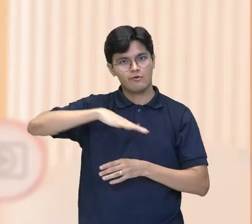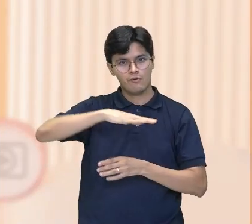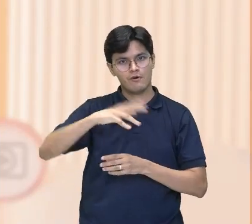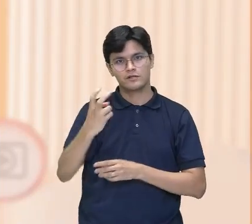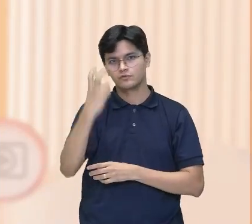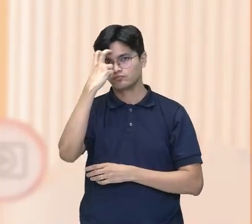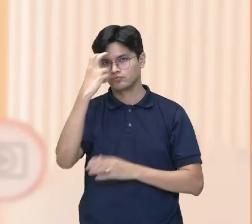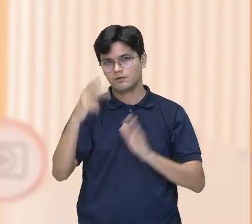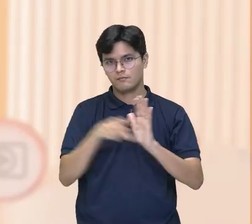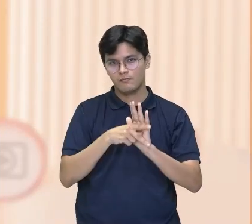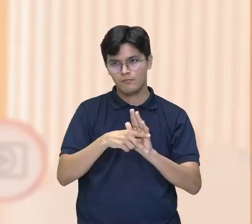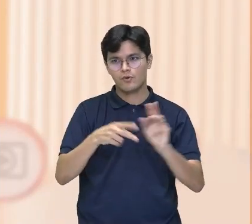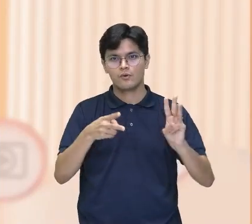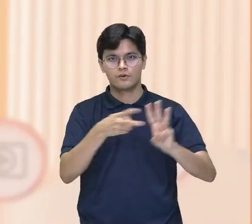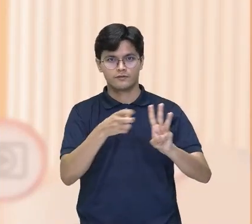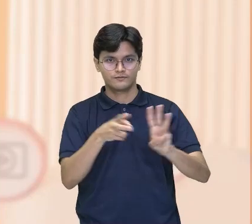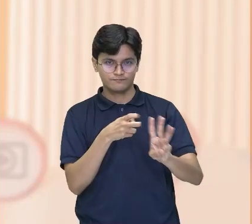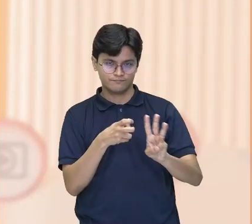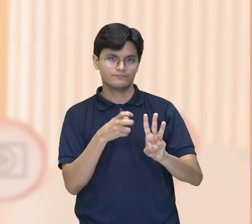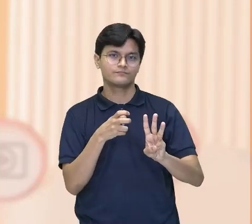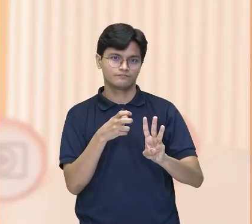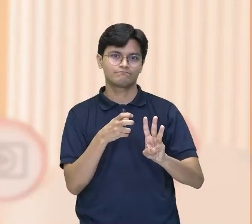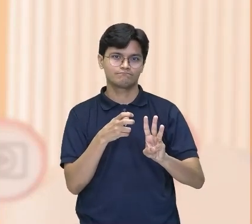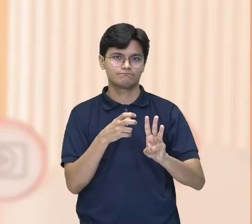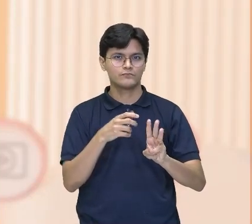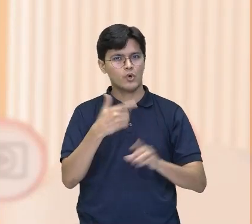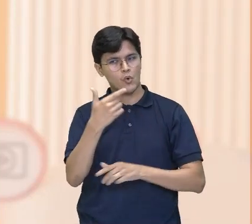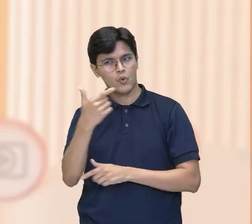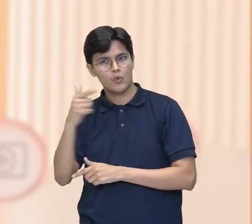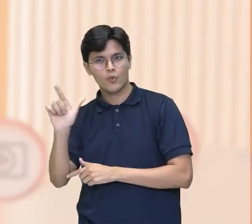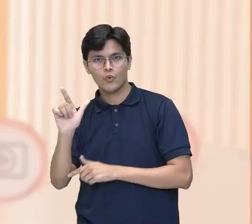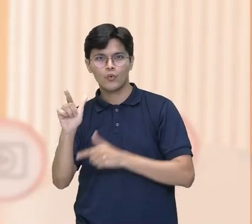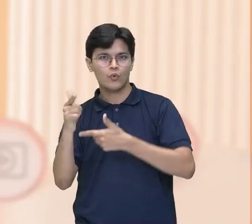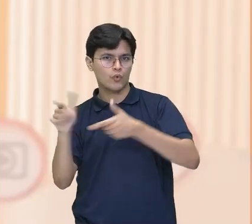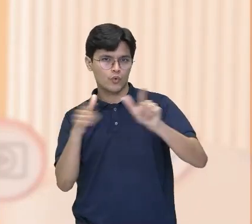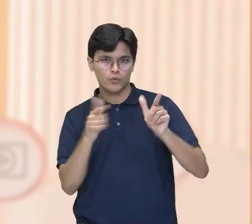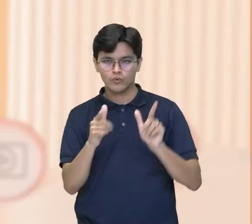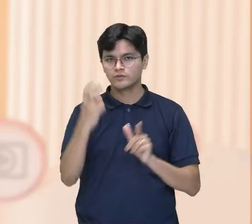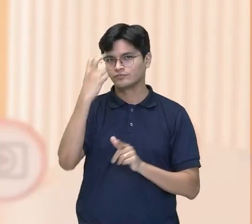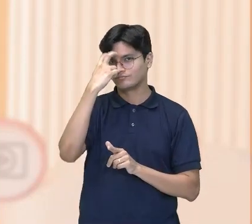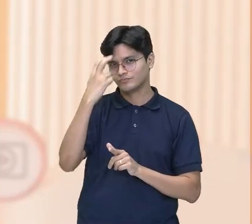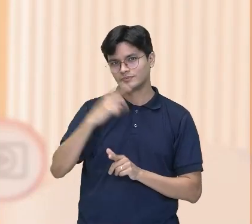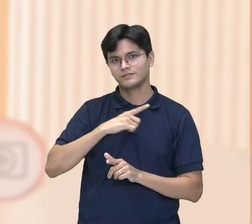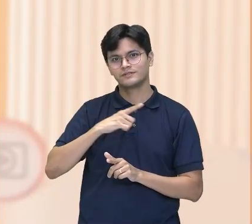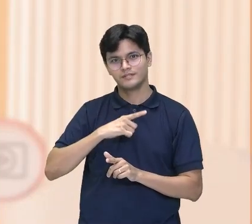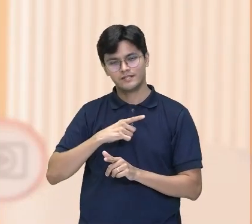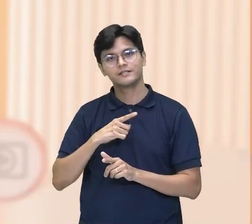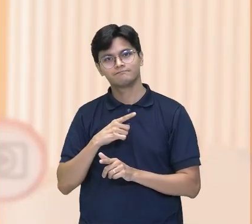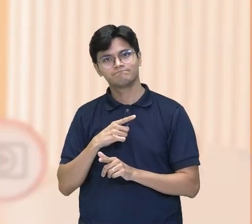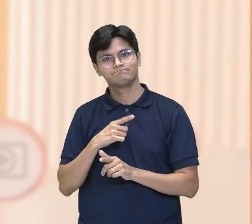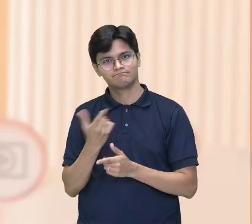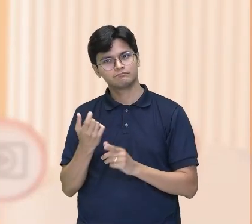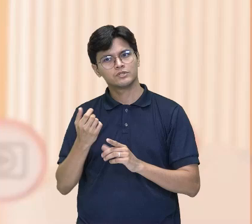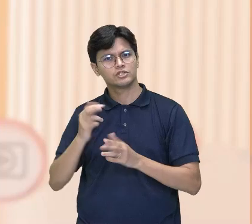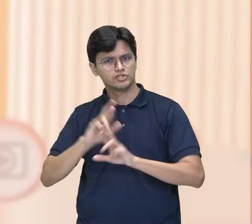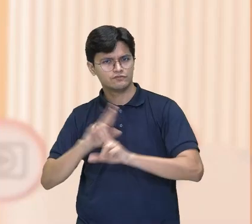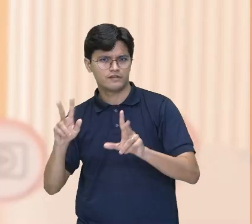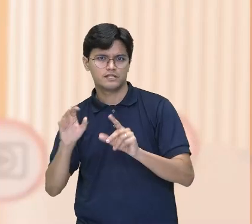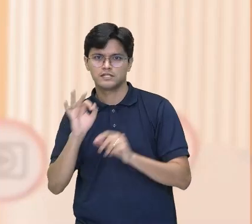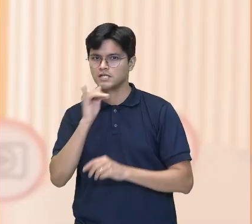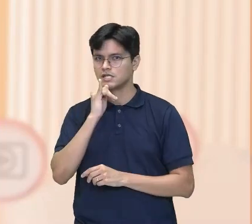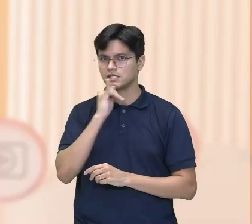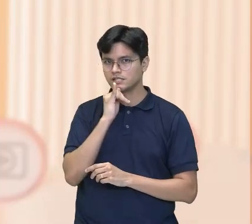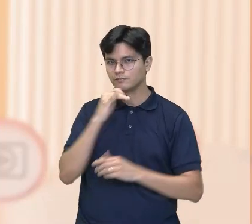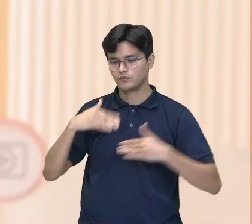indígena. Fora da cultura indígena, né, aí já é uma outra história, né? Você caçar para fazer isso